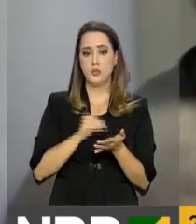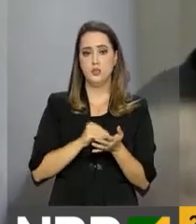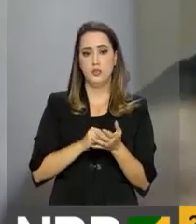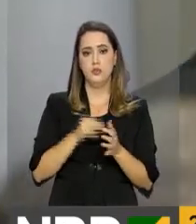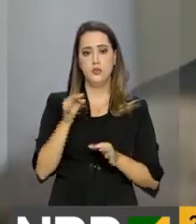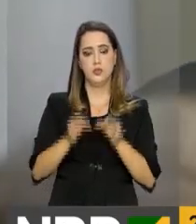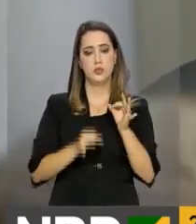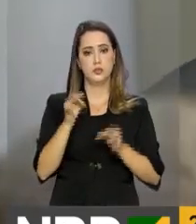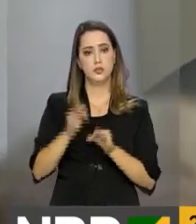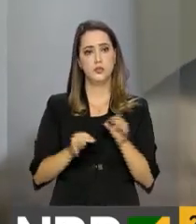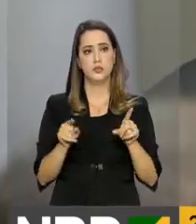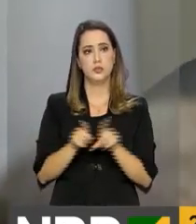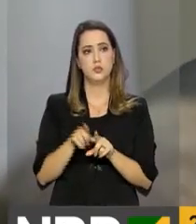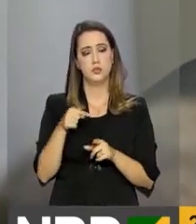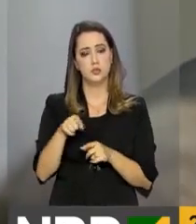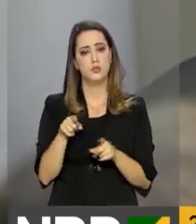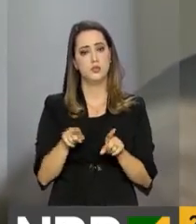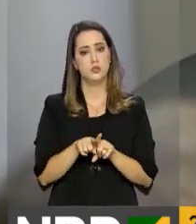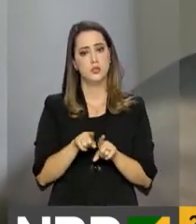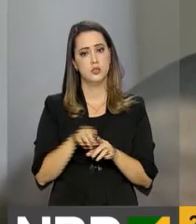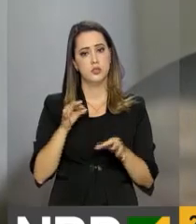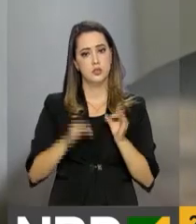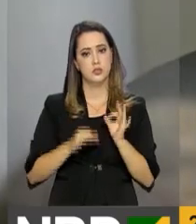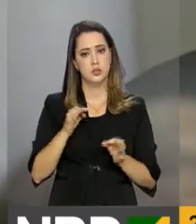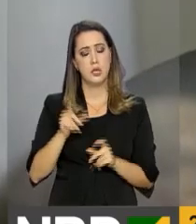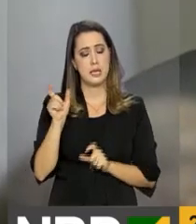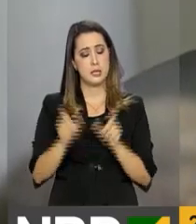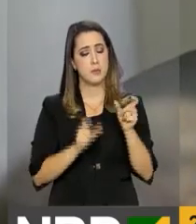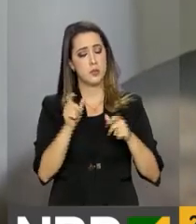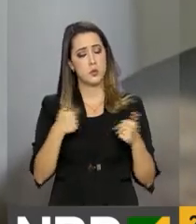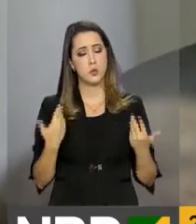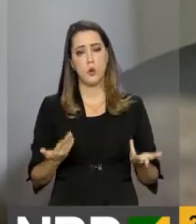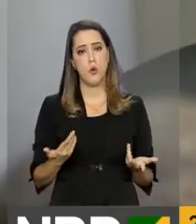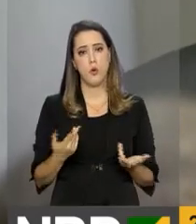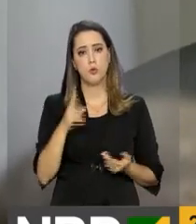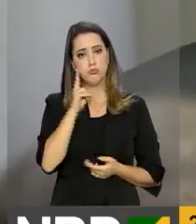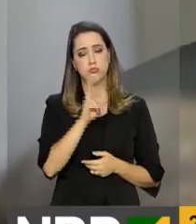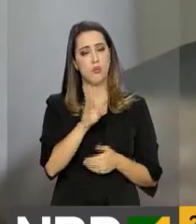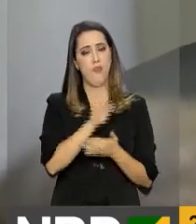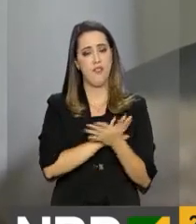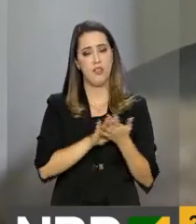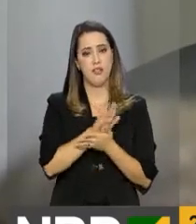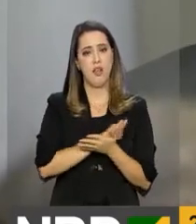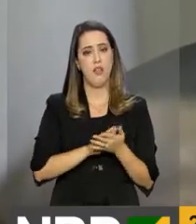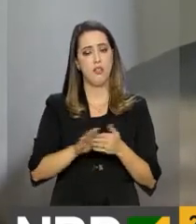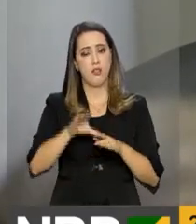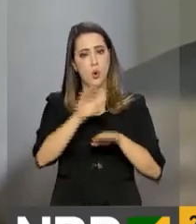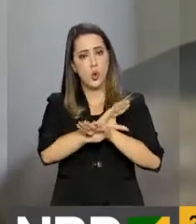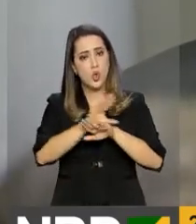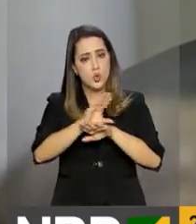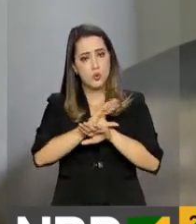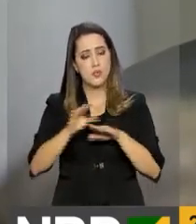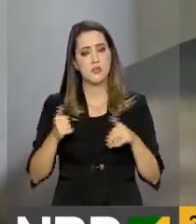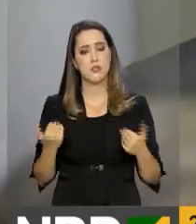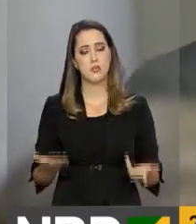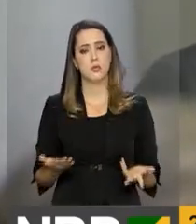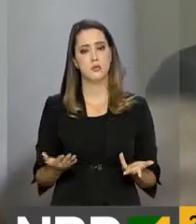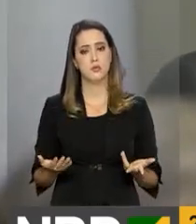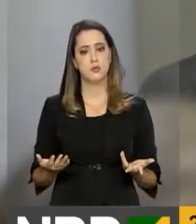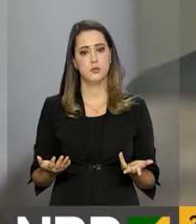ordem jurídica, como lembrava o Ives, viu, Abraão? As pessoas não prestam mais atenção à Constituição, não é?